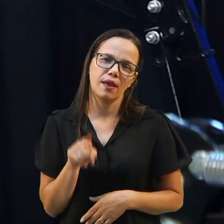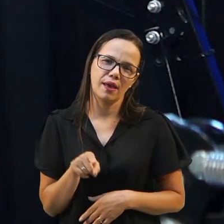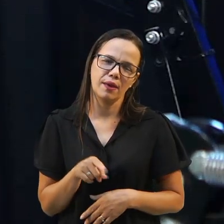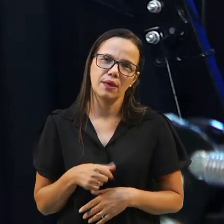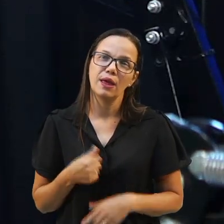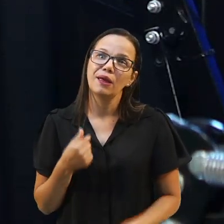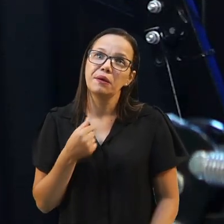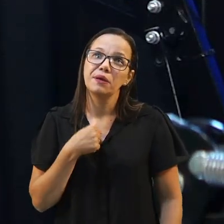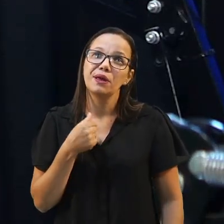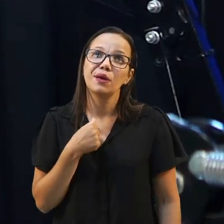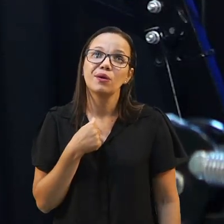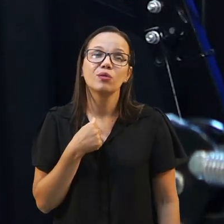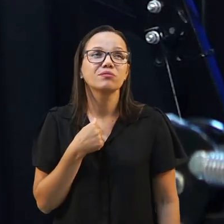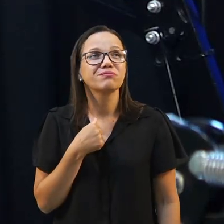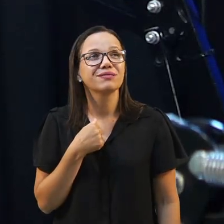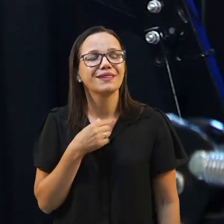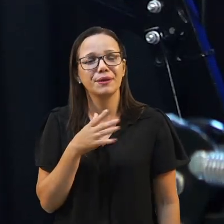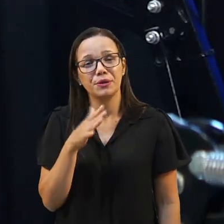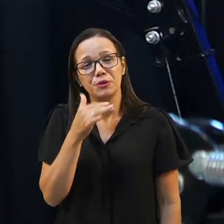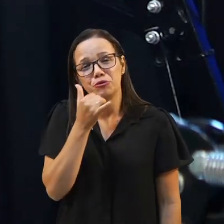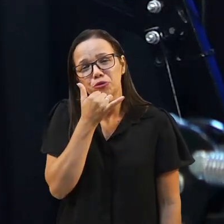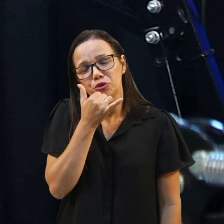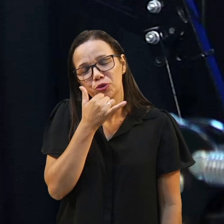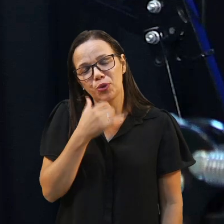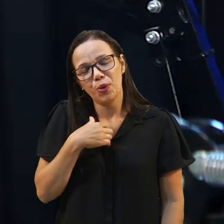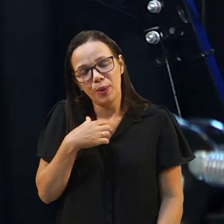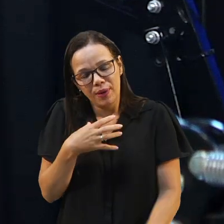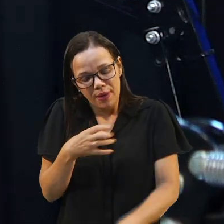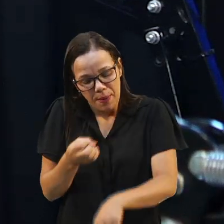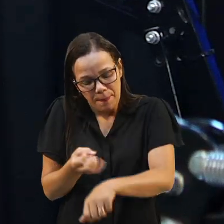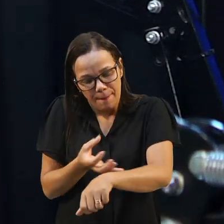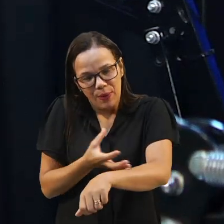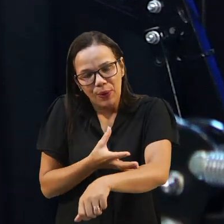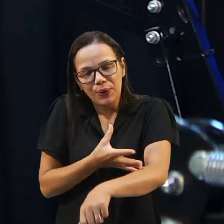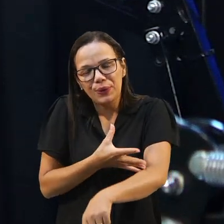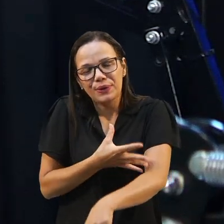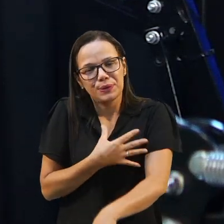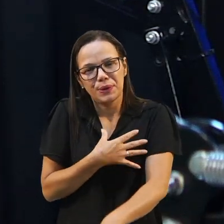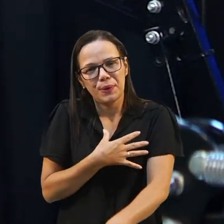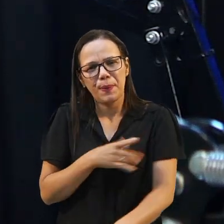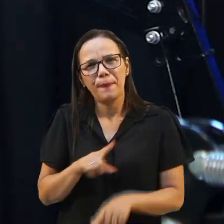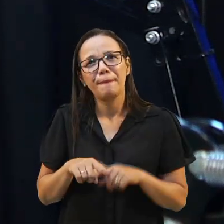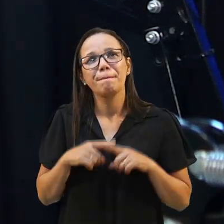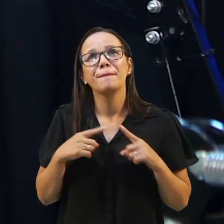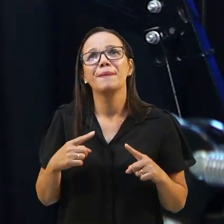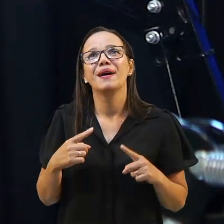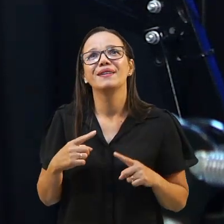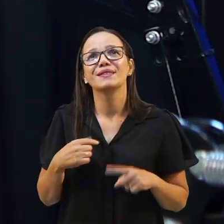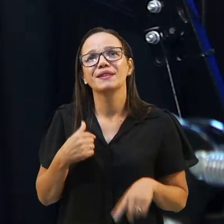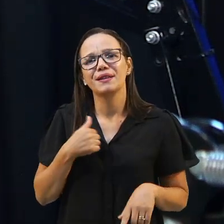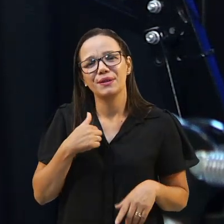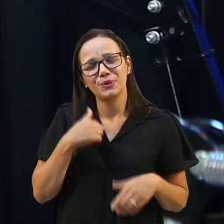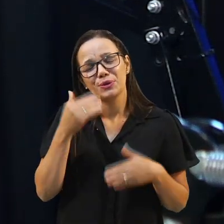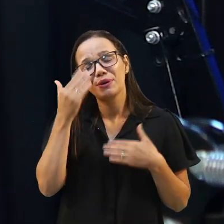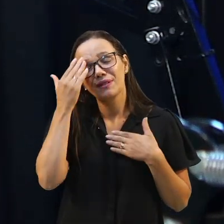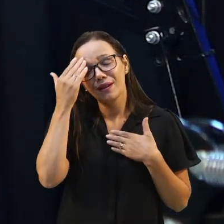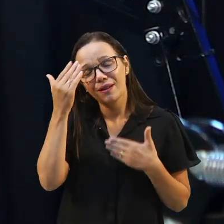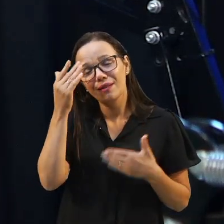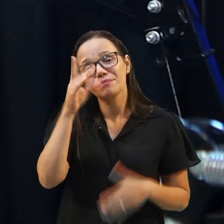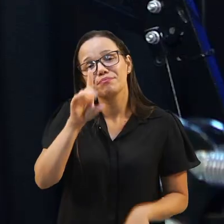Eu não, desculpe a emoção, mas eu sou muito grato a